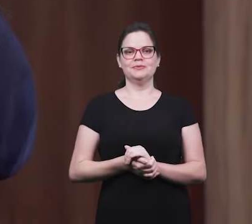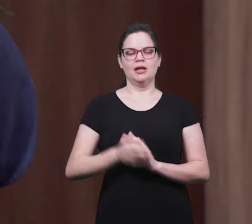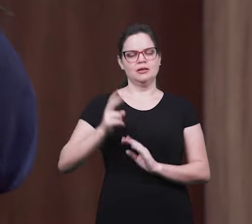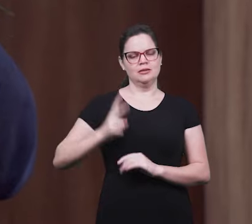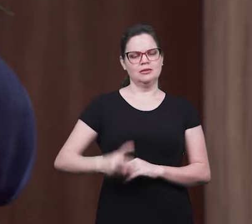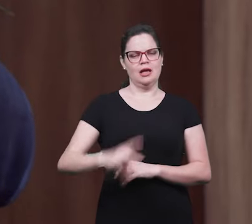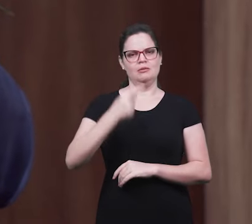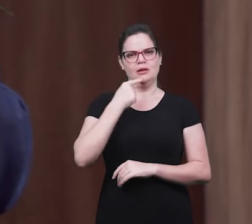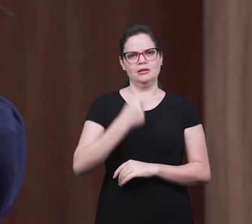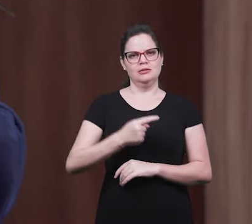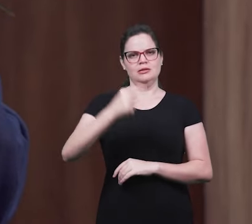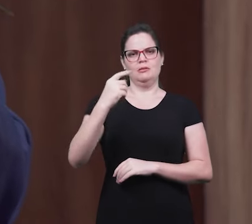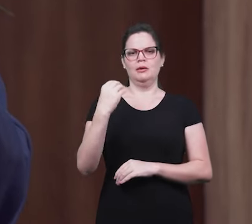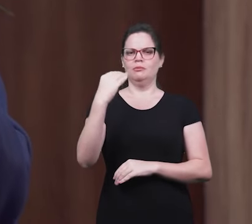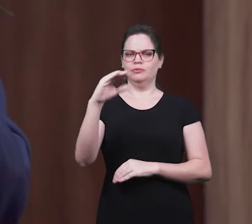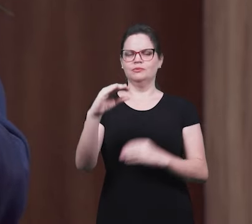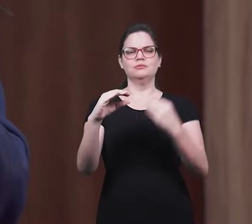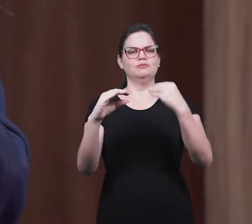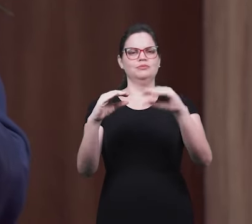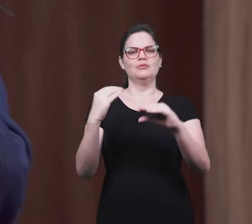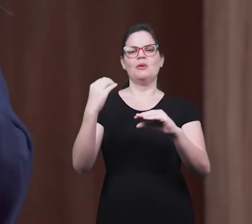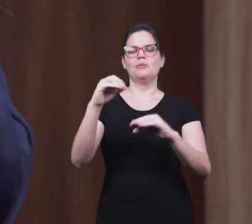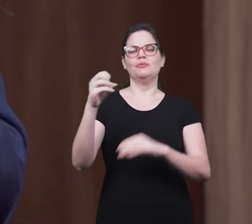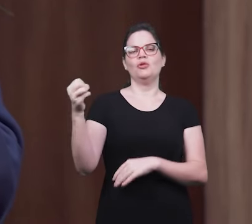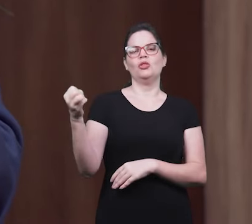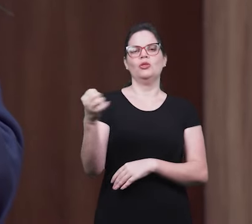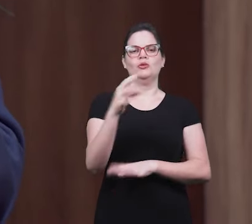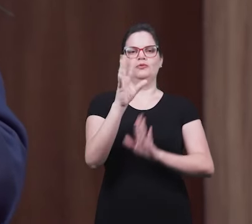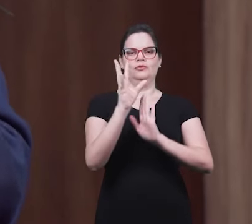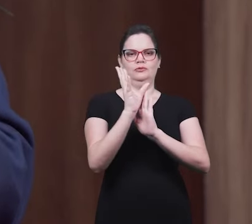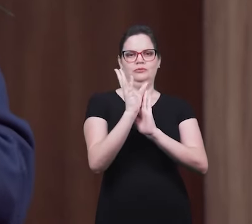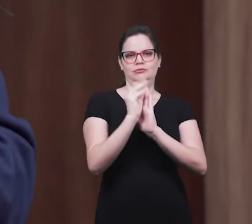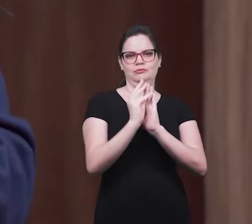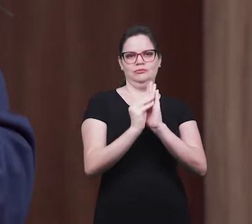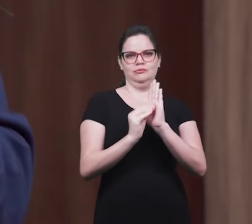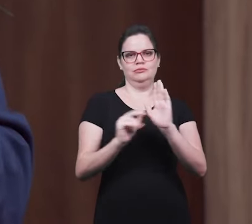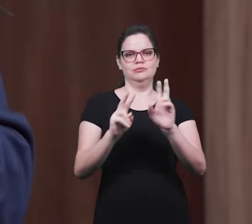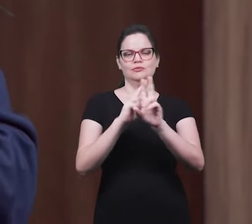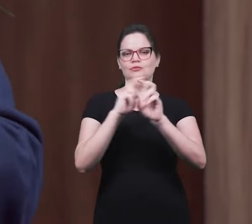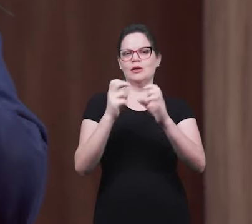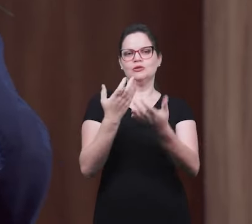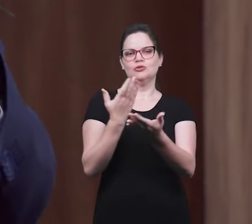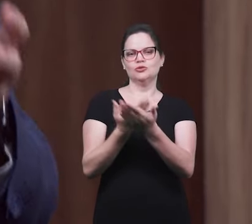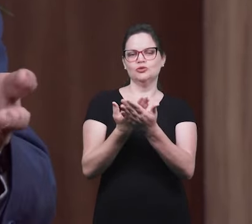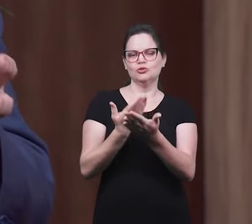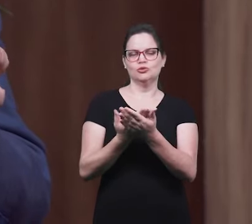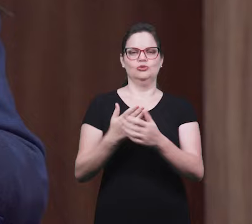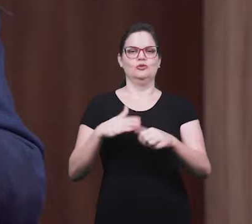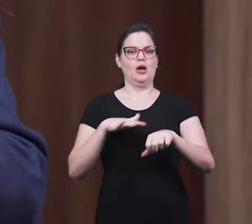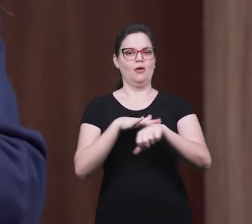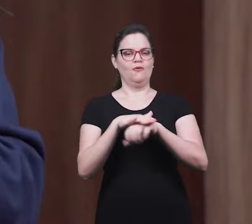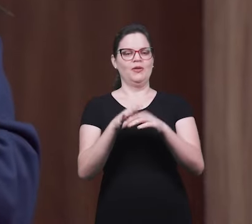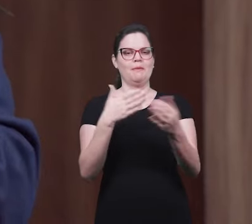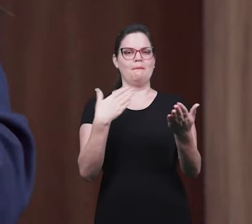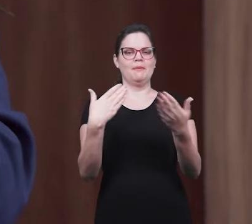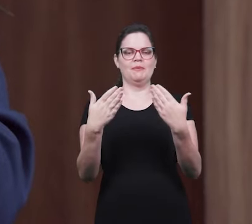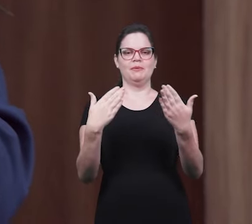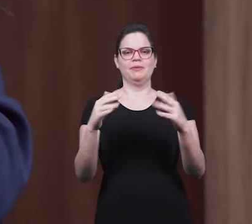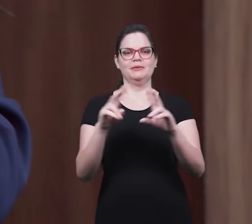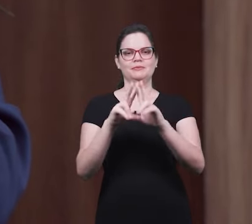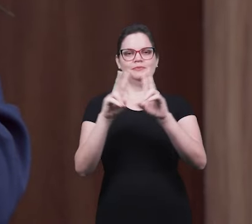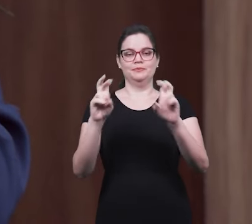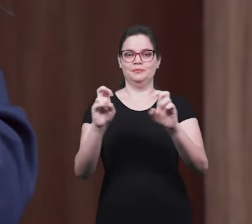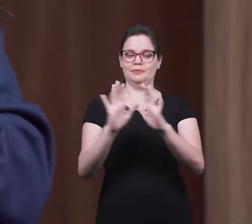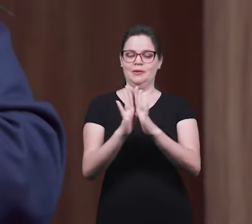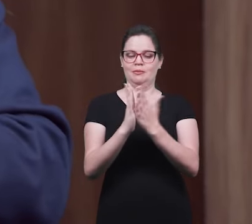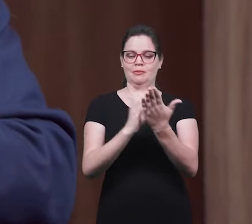Todas as semanas estamos aqui trazendo um estudo, uma conversa de assuntos